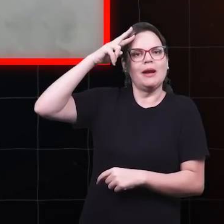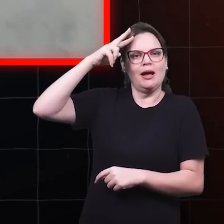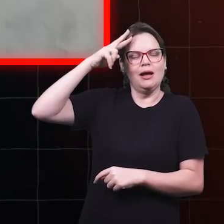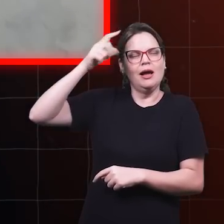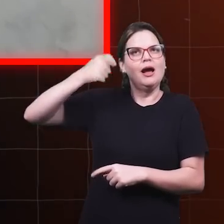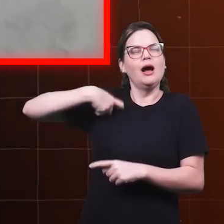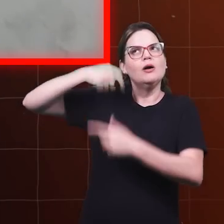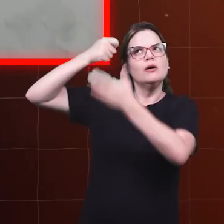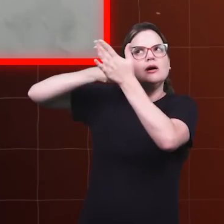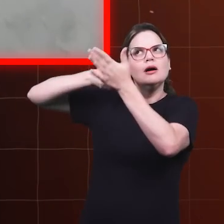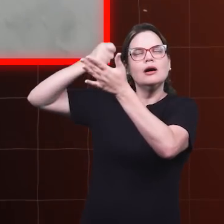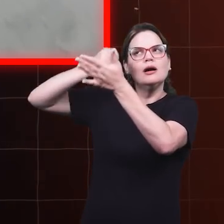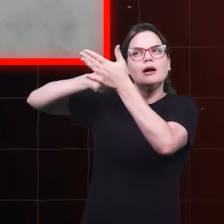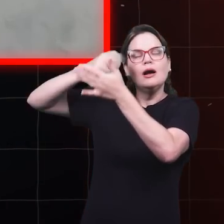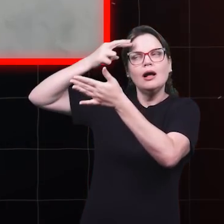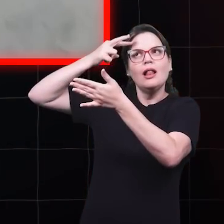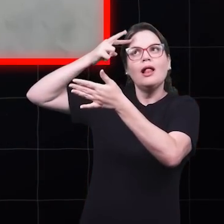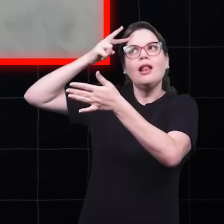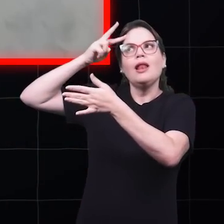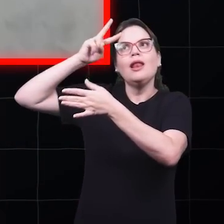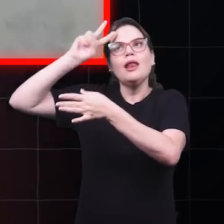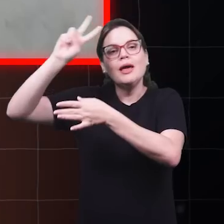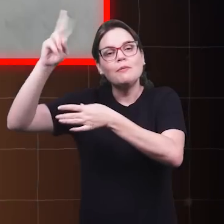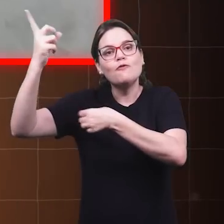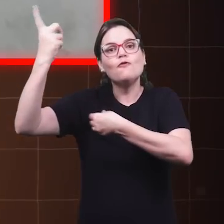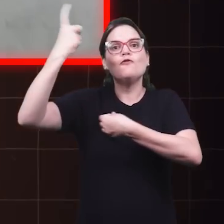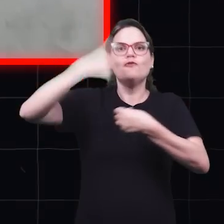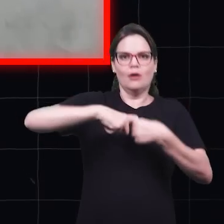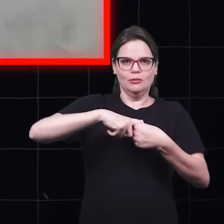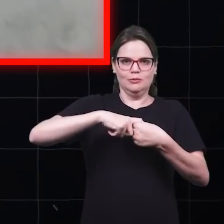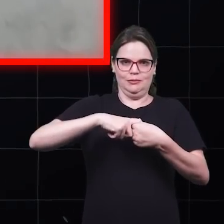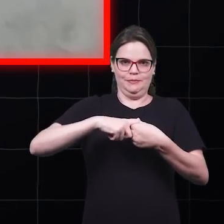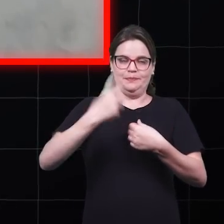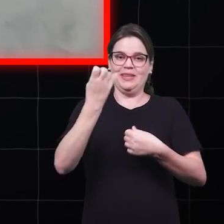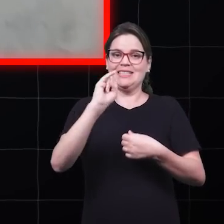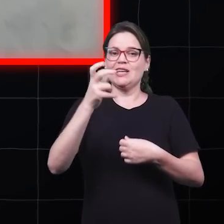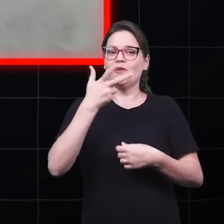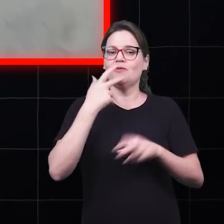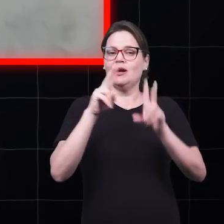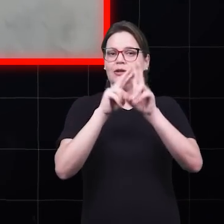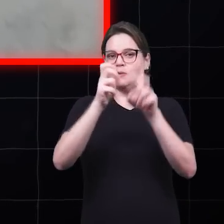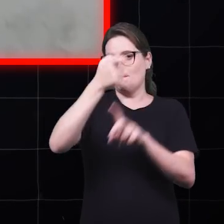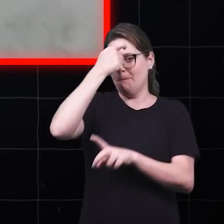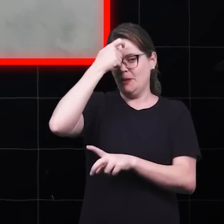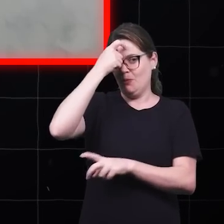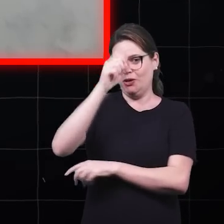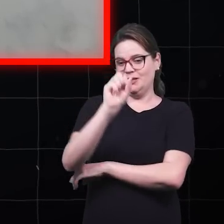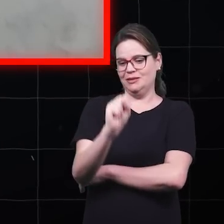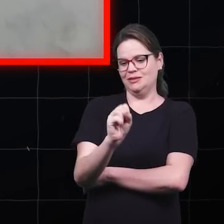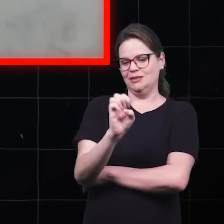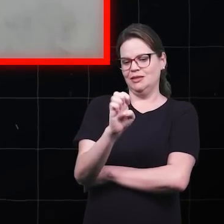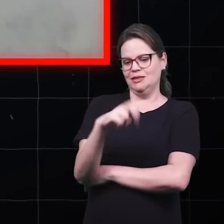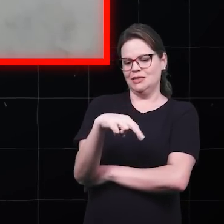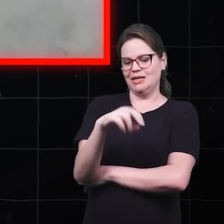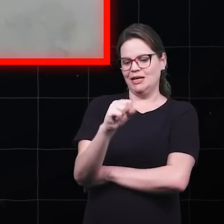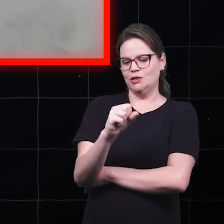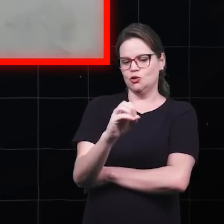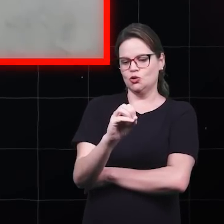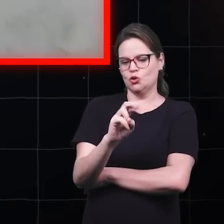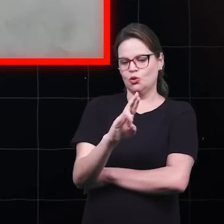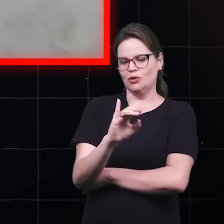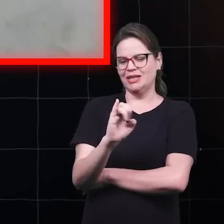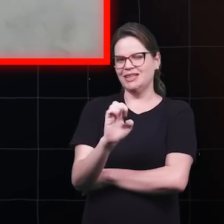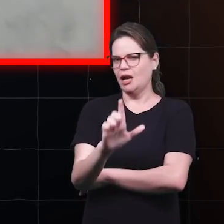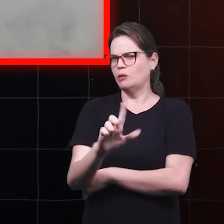consciente. Quando eu falo de memória sensorial, são todas as informações que passam pelo nosso